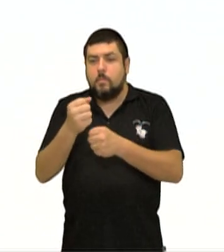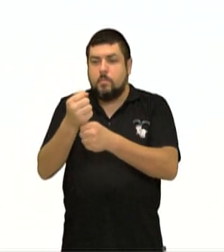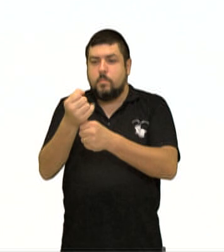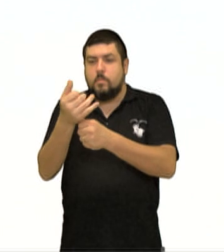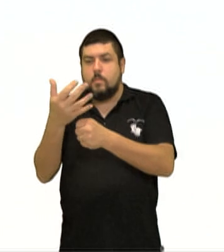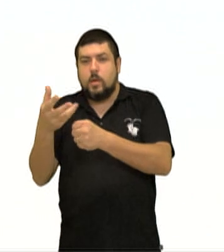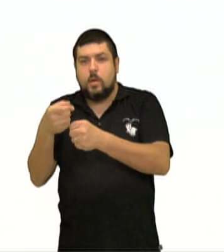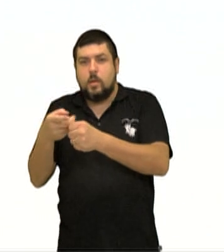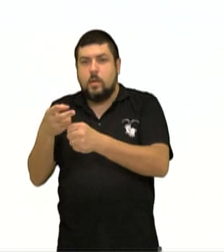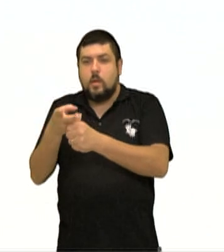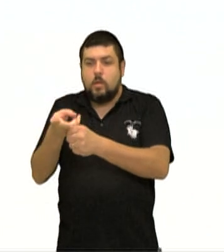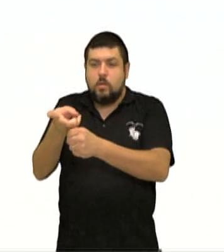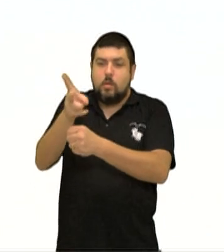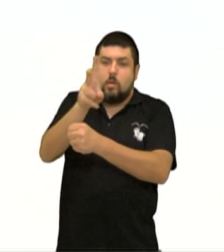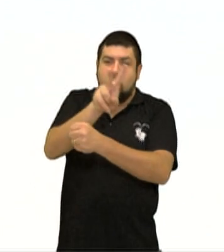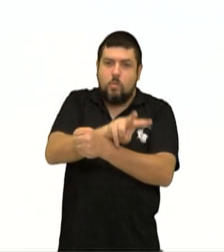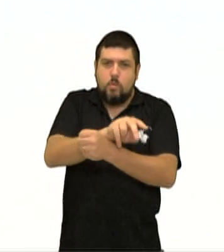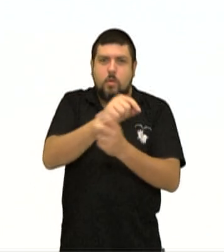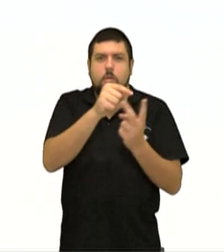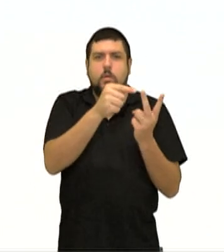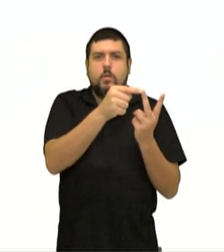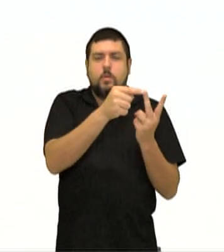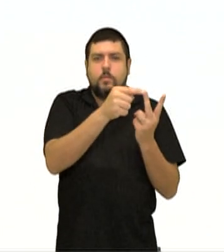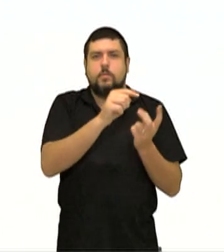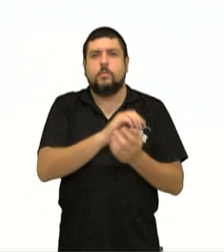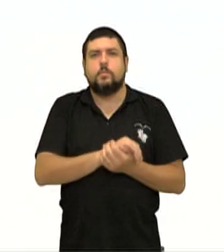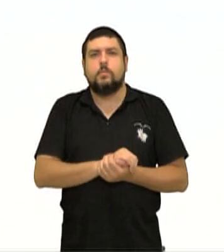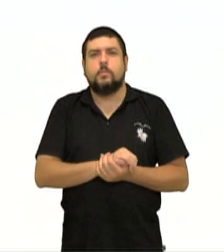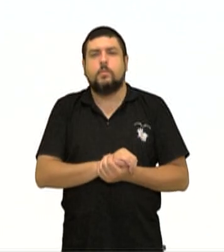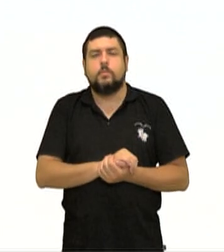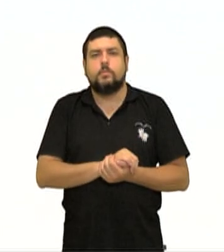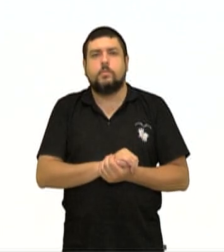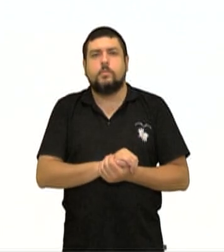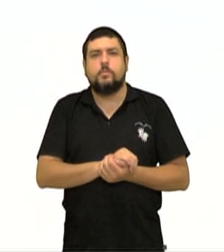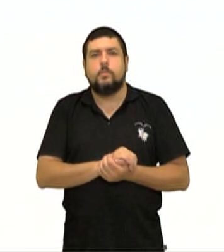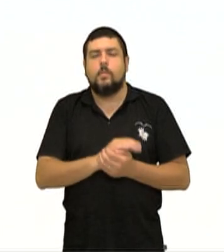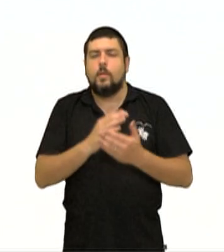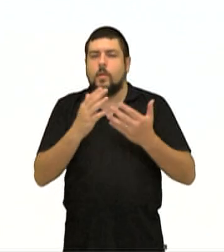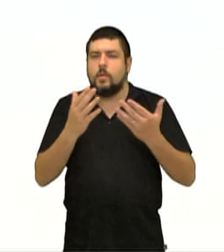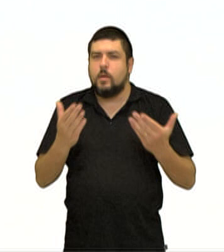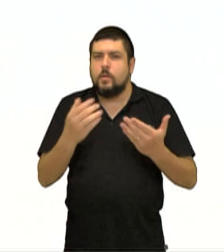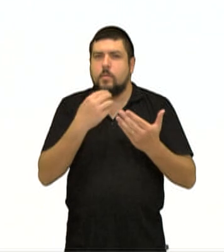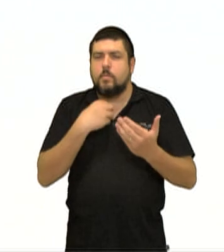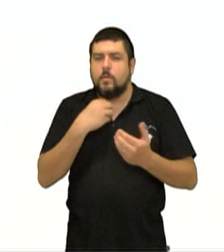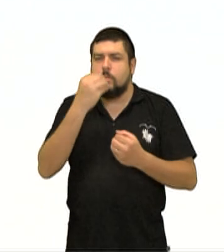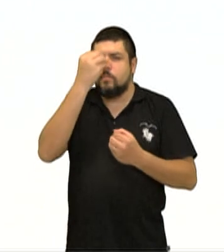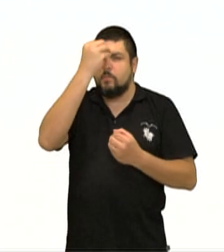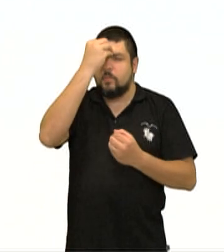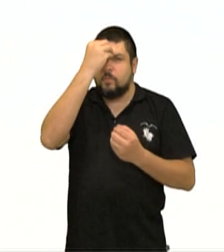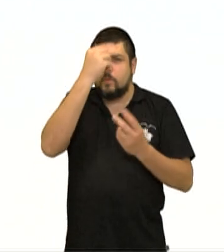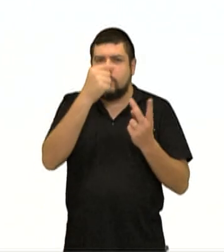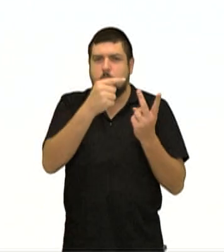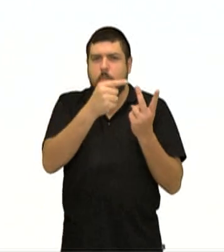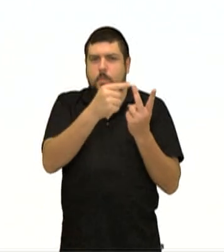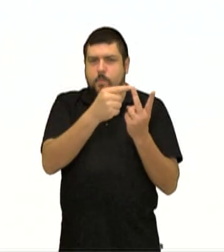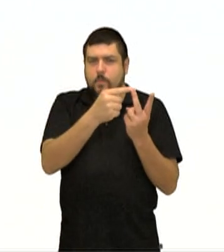inversa raiz, 3 ao quadrado, é 9, ok? Então, para lembrarmos da raiz quadrada,